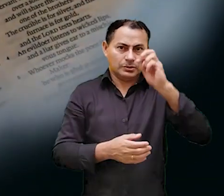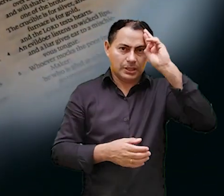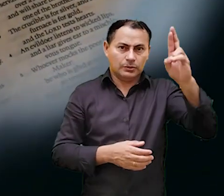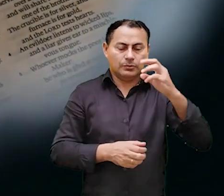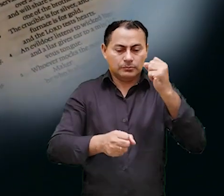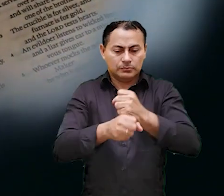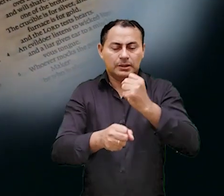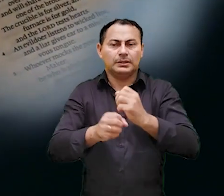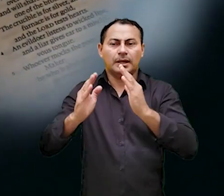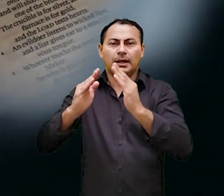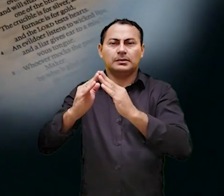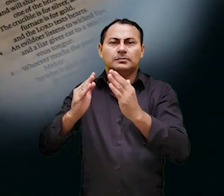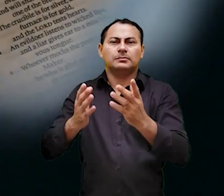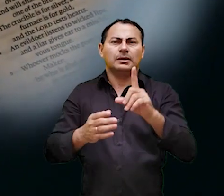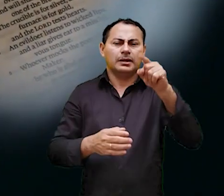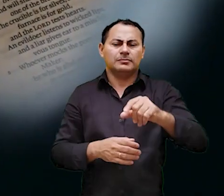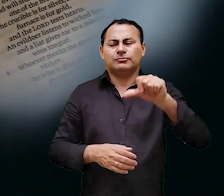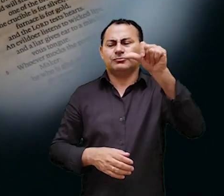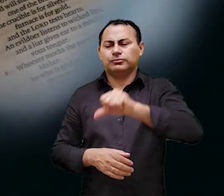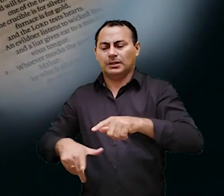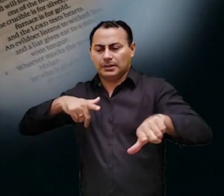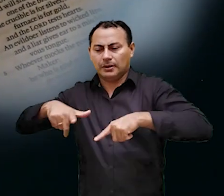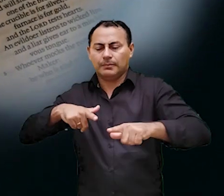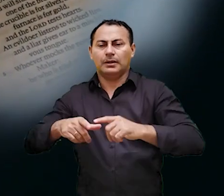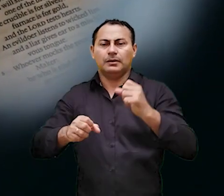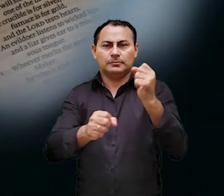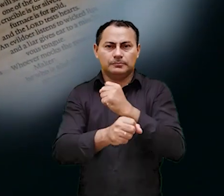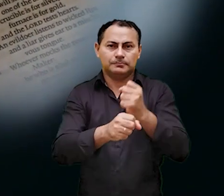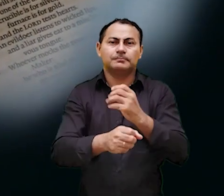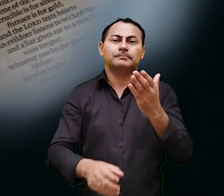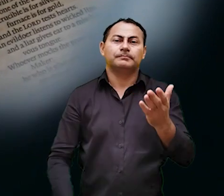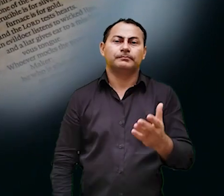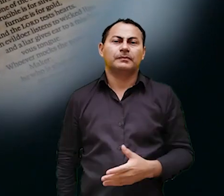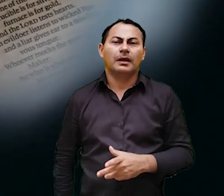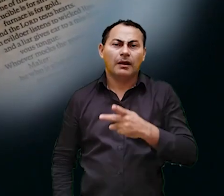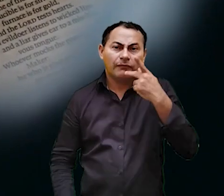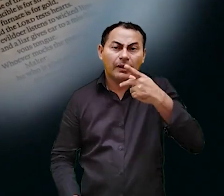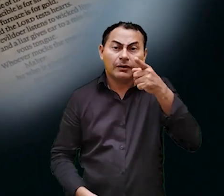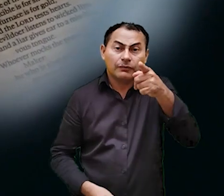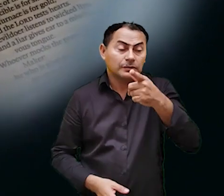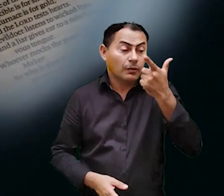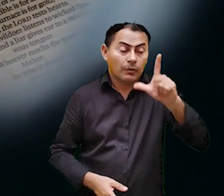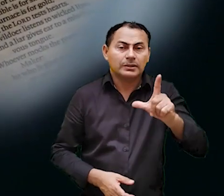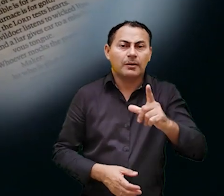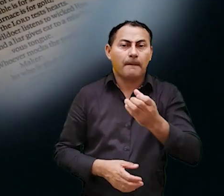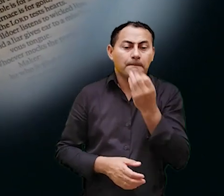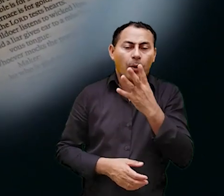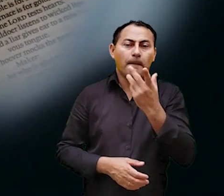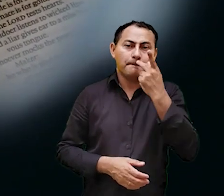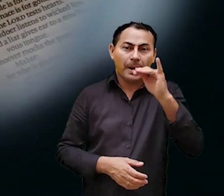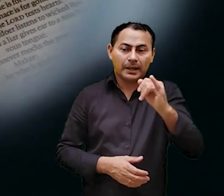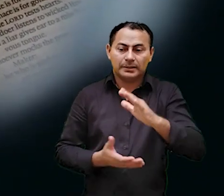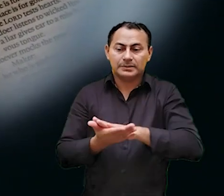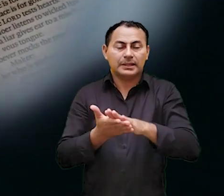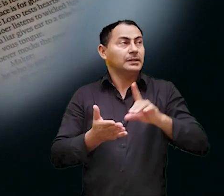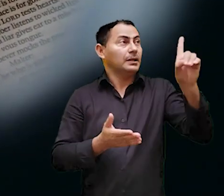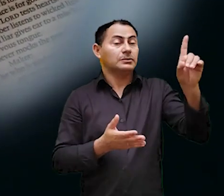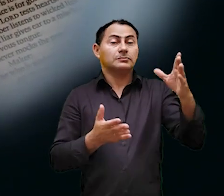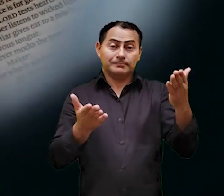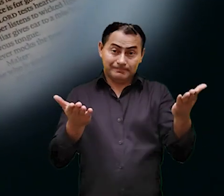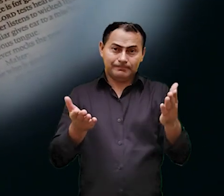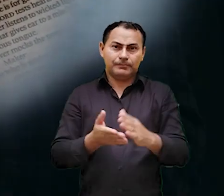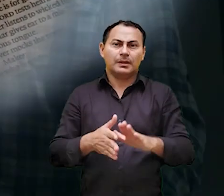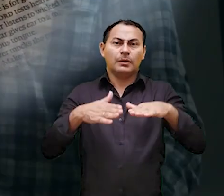se não for o Senhor o construtor da casa, será inútil trabalhar na construção, está dizendo que você não consegue ser um bom pai